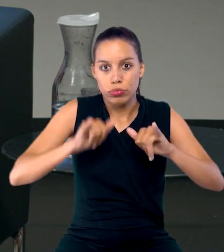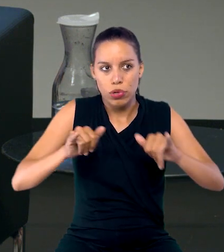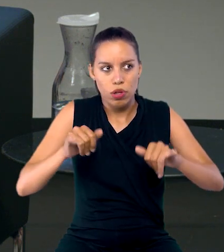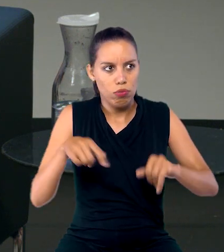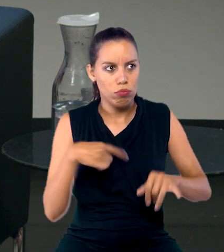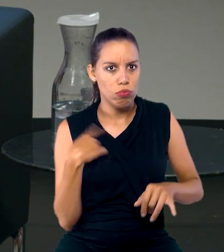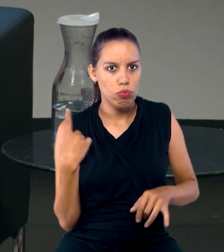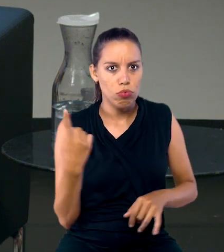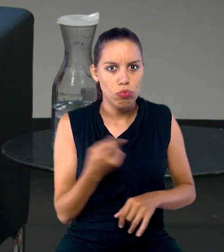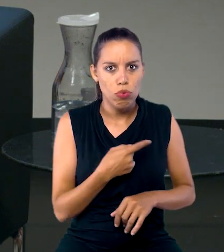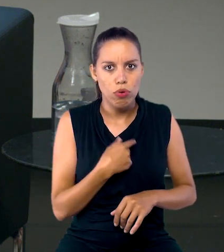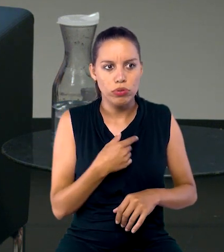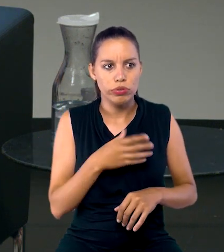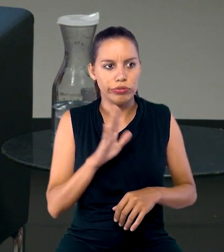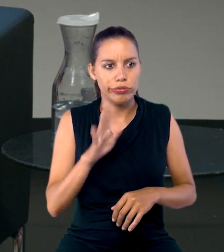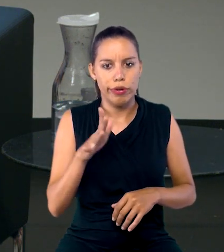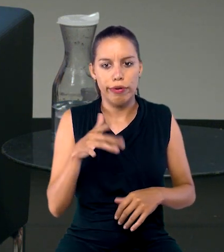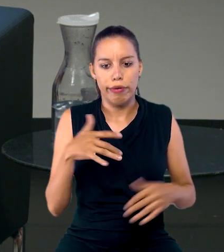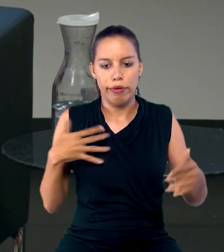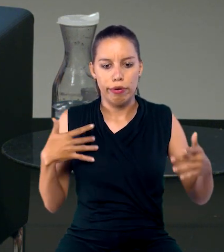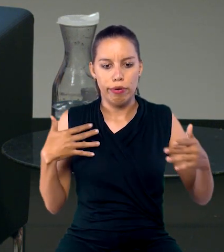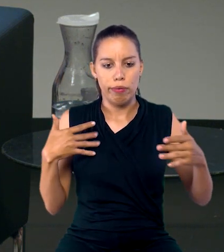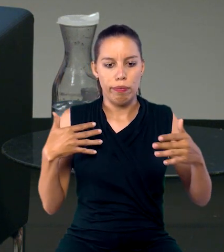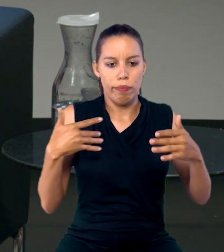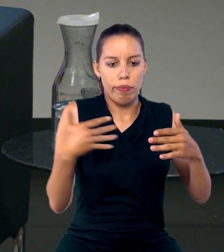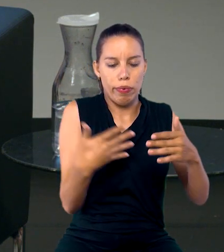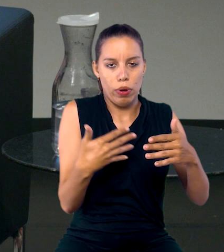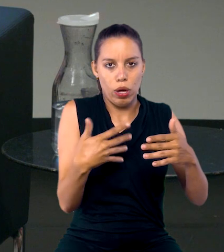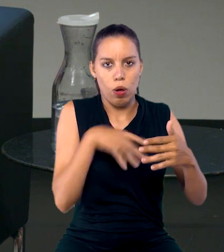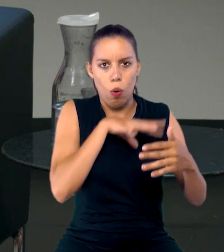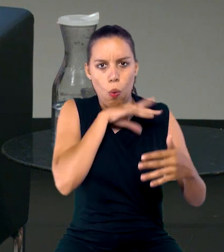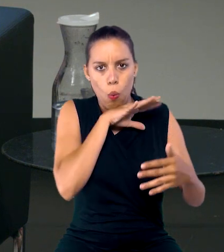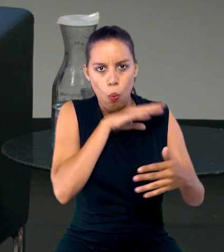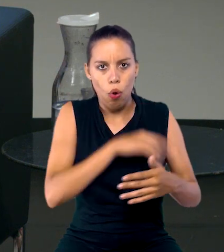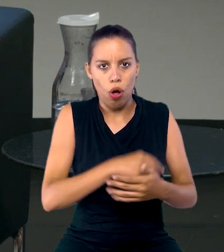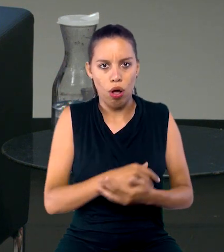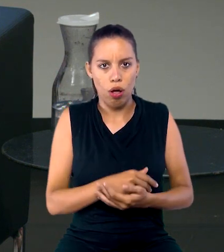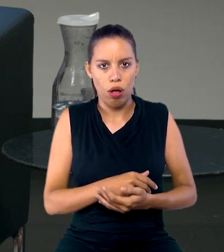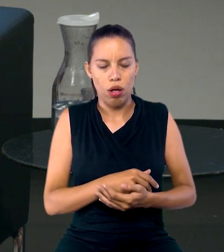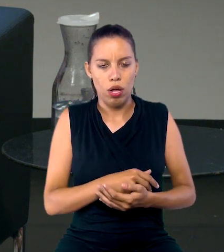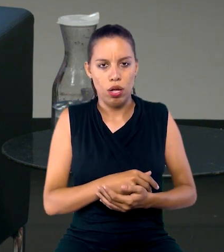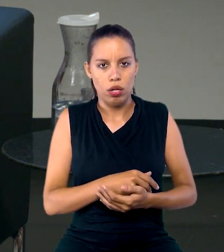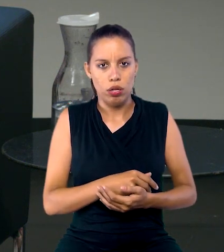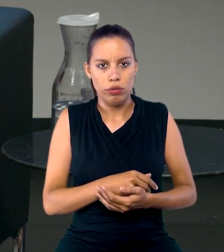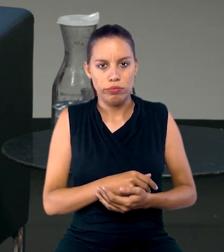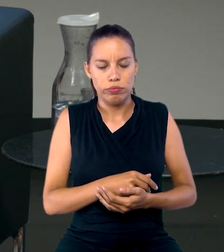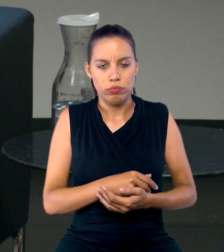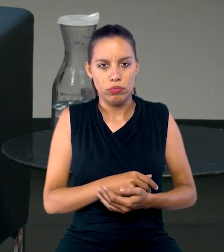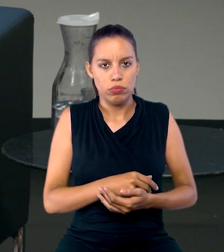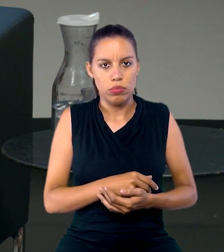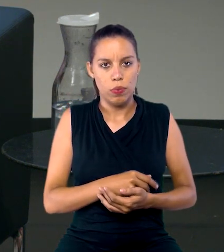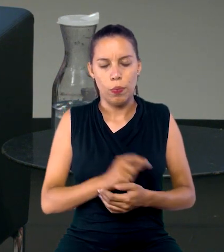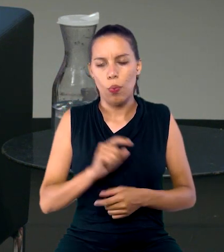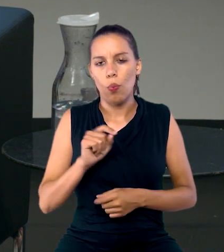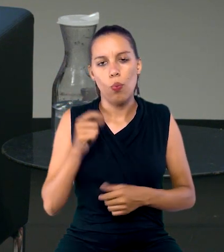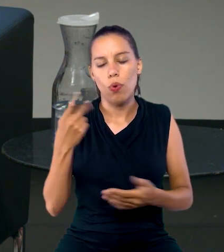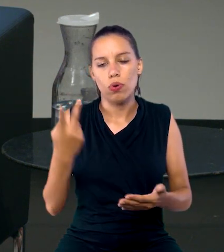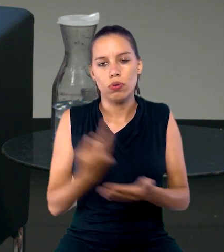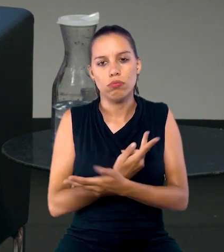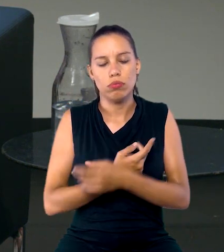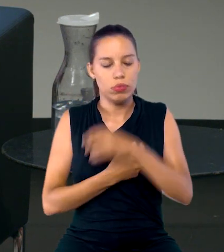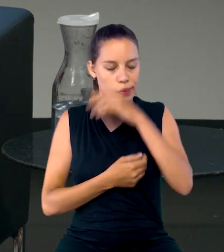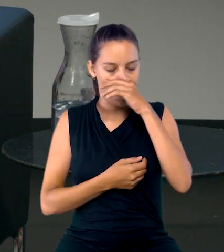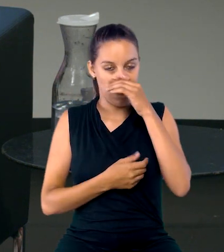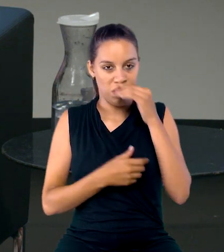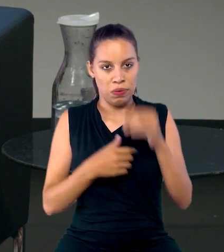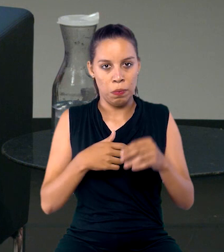declararam que estamos entrando em território desconhecido. E o que nos traz, né, o que nos